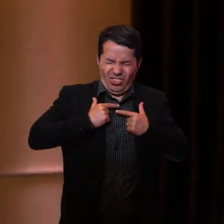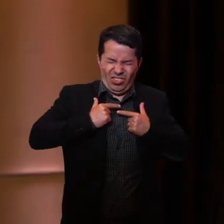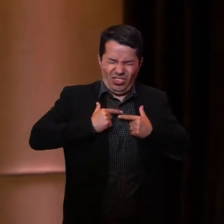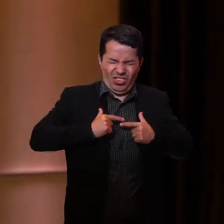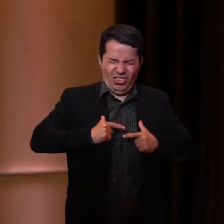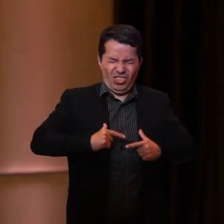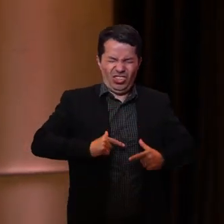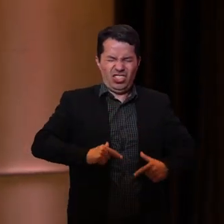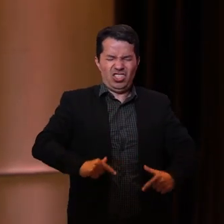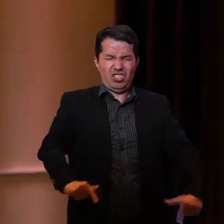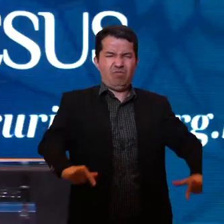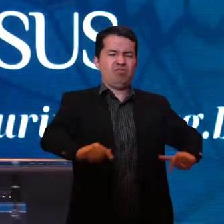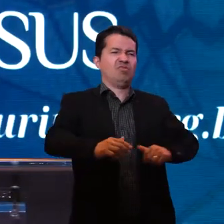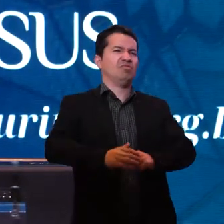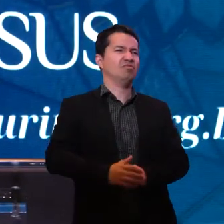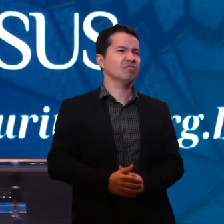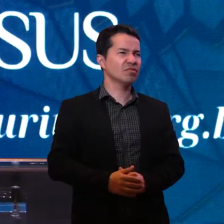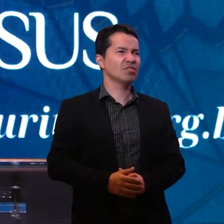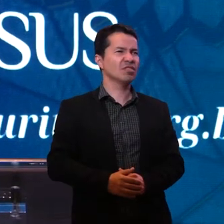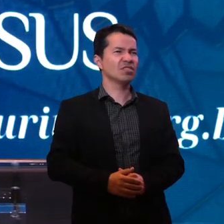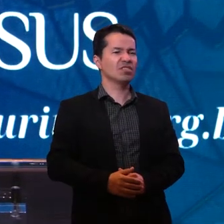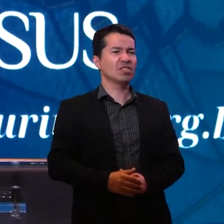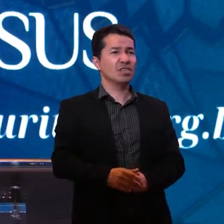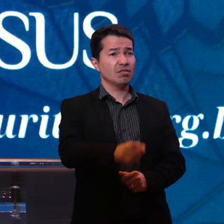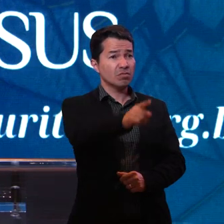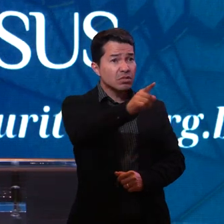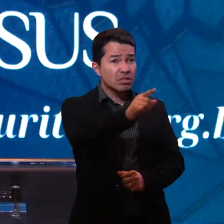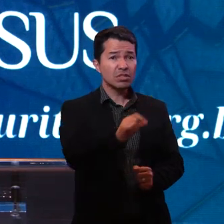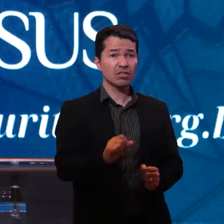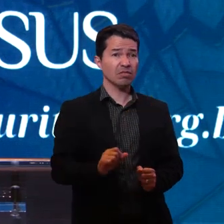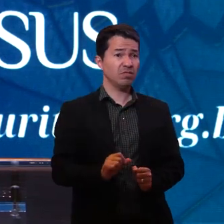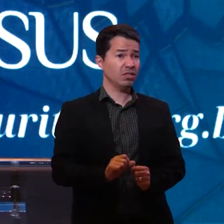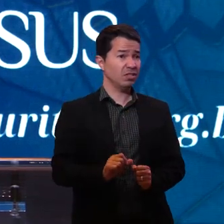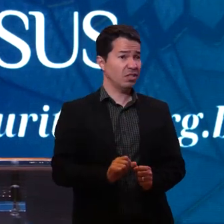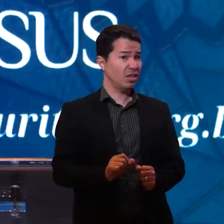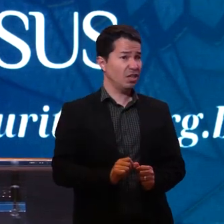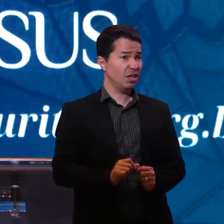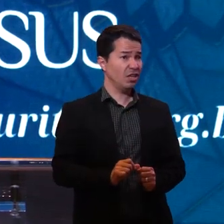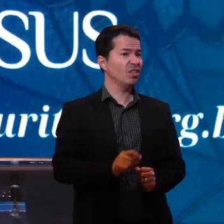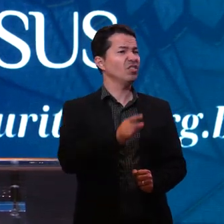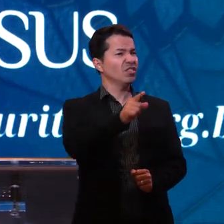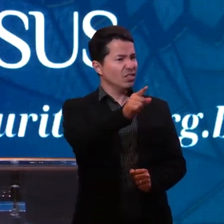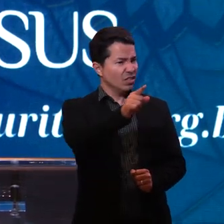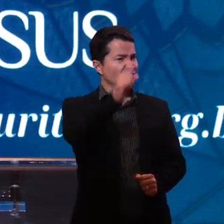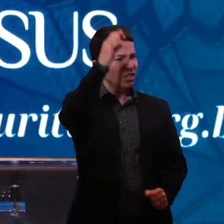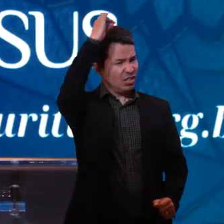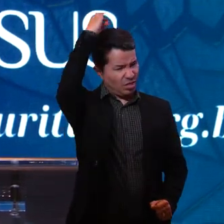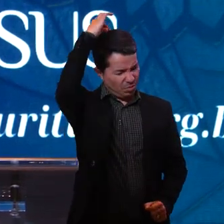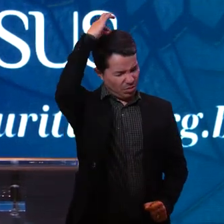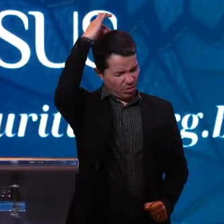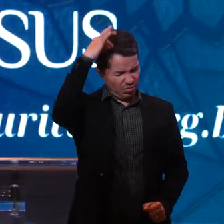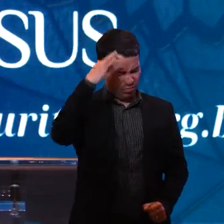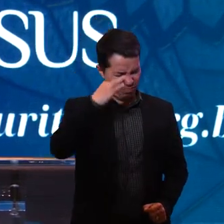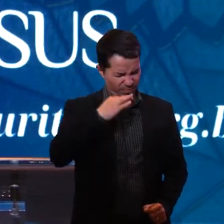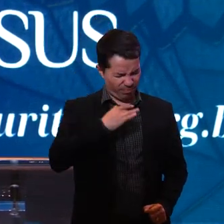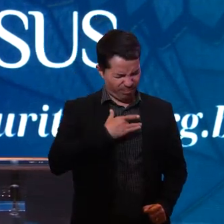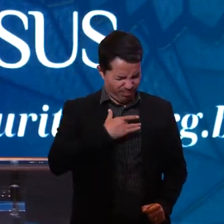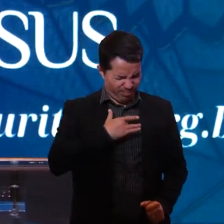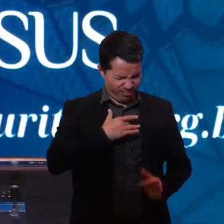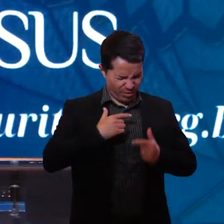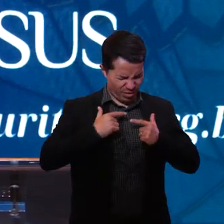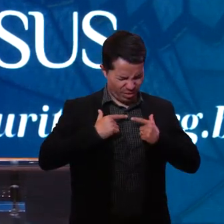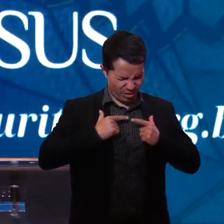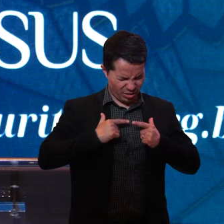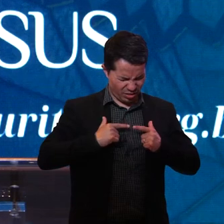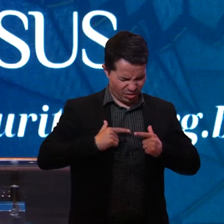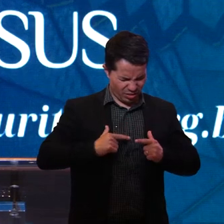acontece. O Espírito Santo é derramado nos nossos corações. E nunca mais,